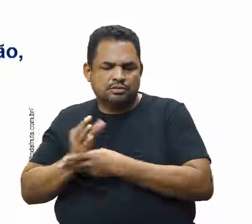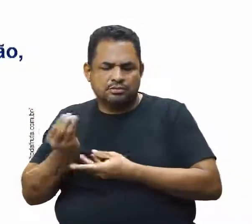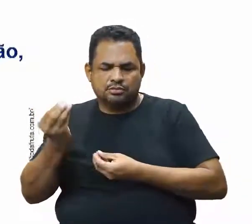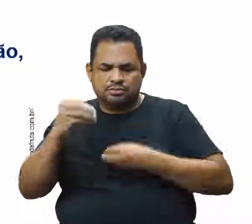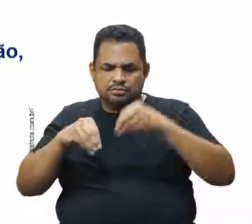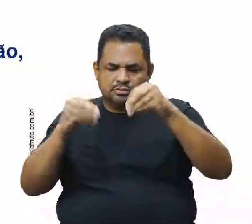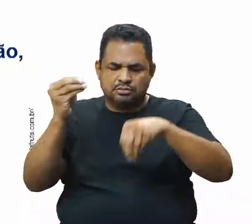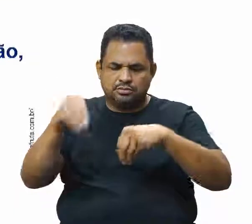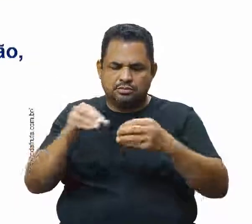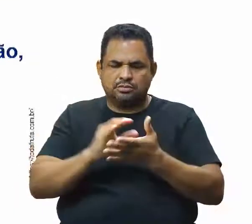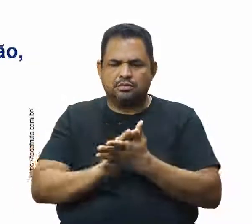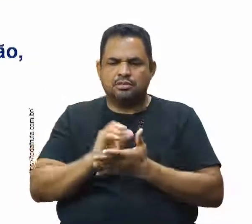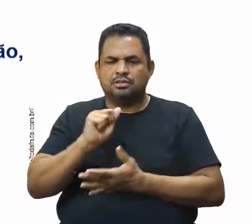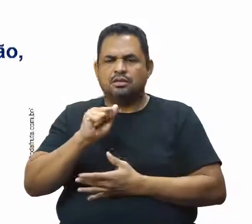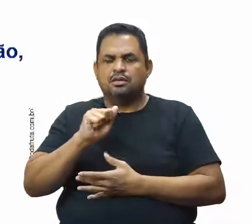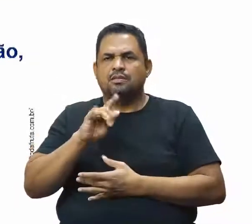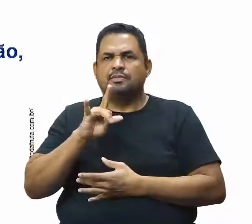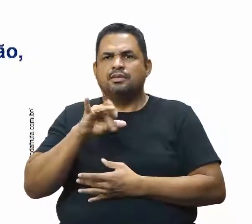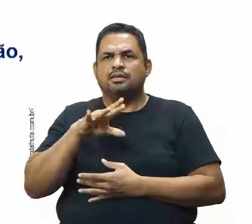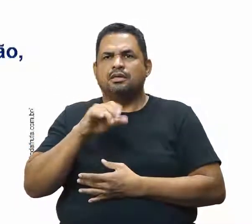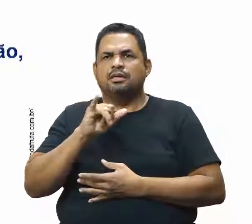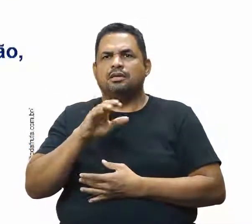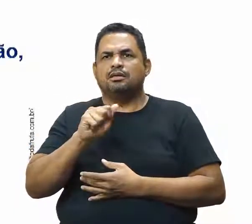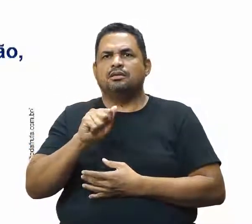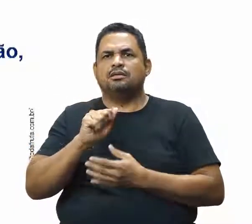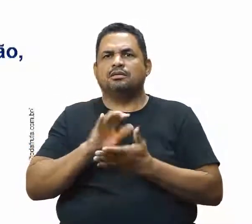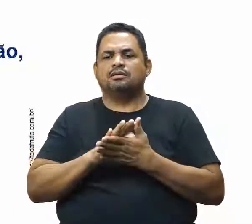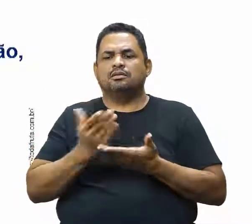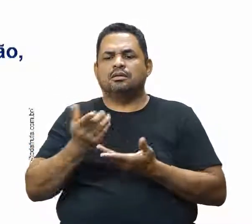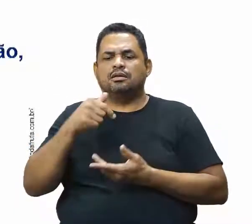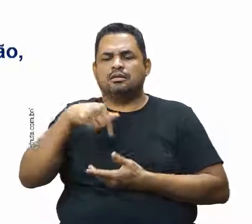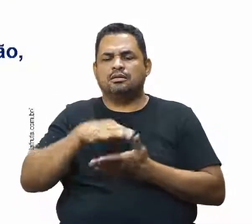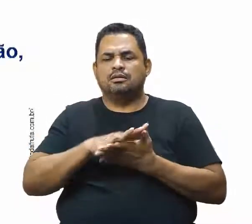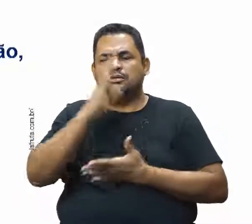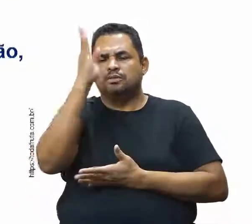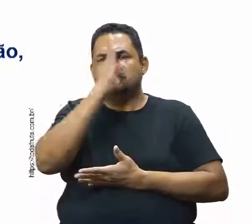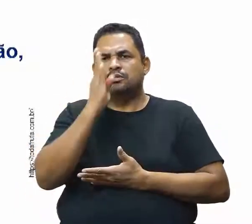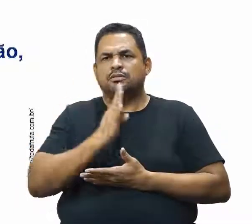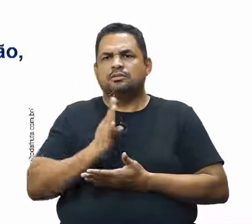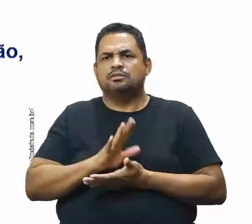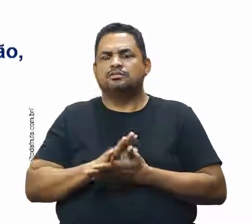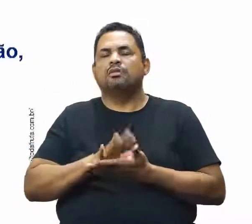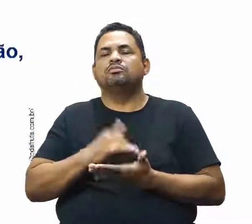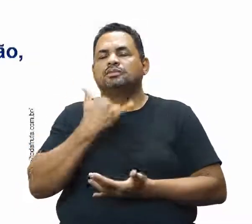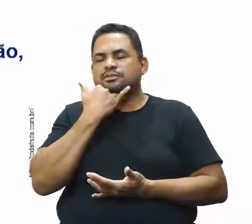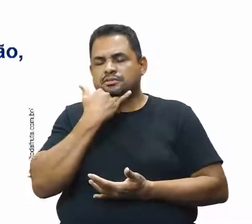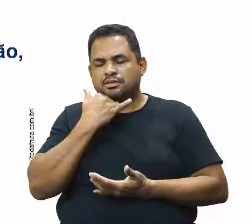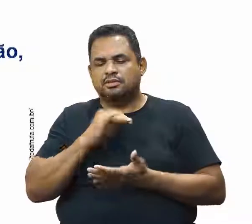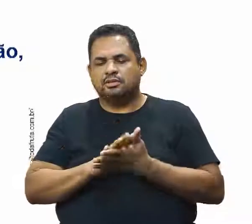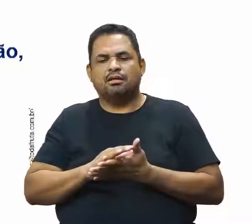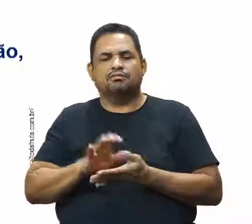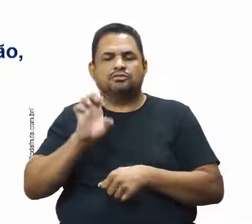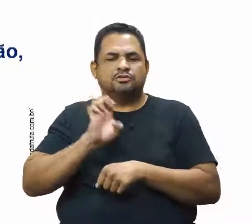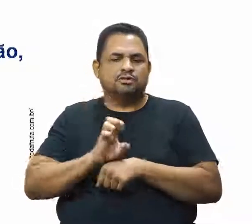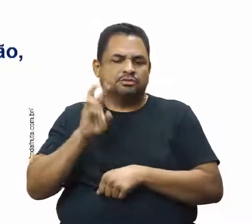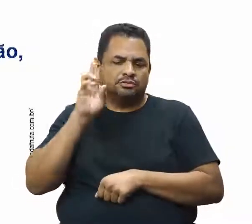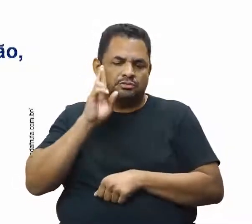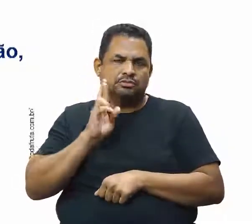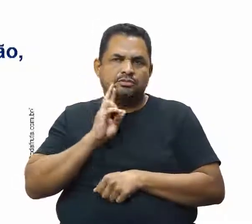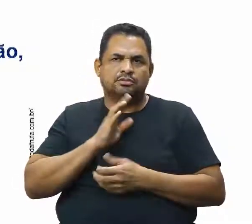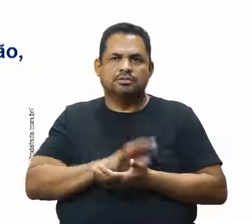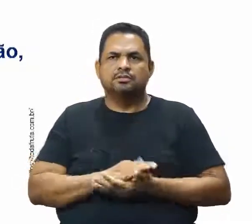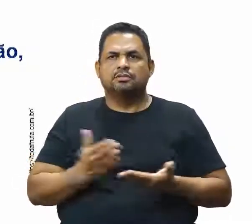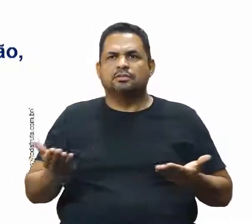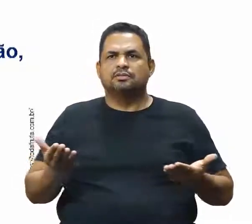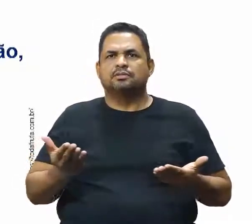pitaia. A pitaia está se desenvolvendo muito, essa cultura aqui no nosso Brasil. No nosso Brasil não, desculpa, no estado de Rondônia. E